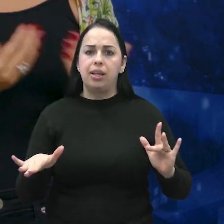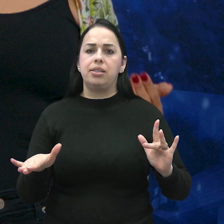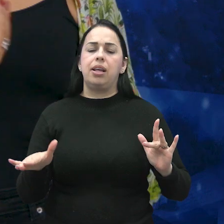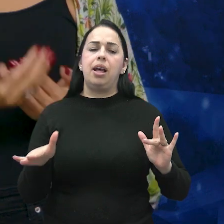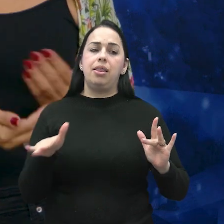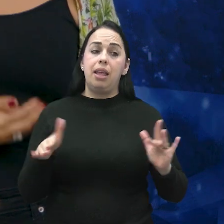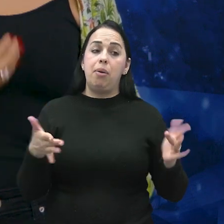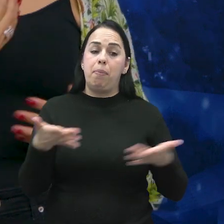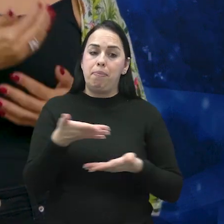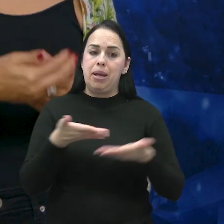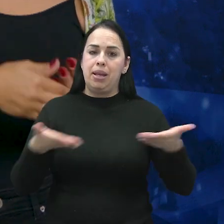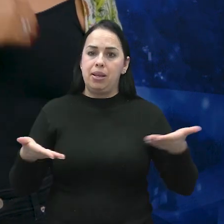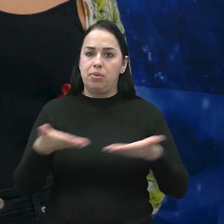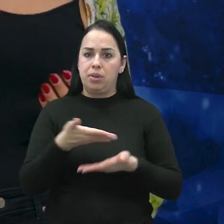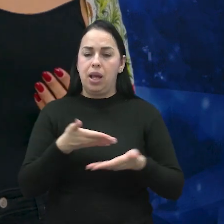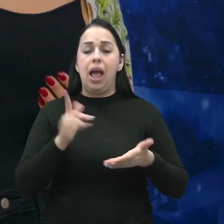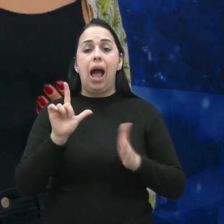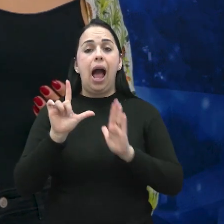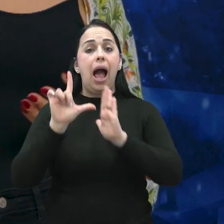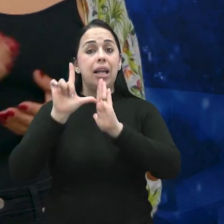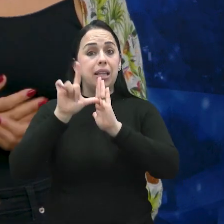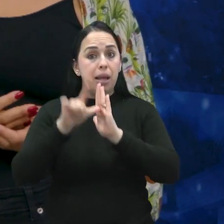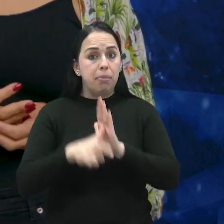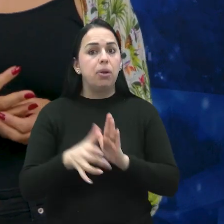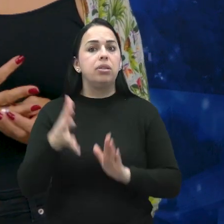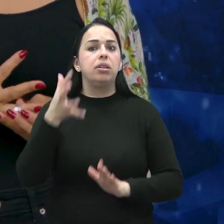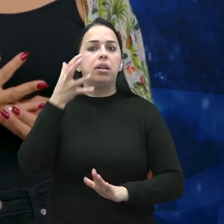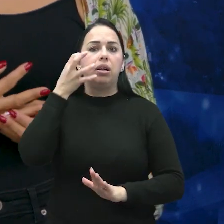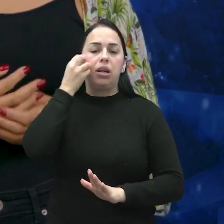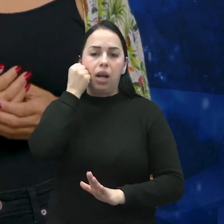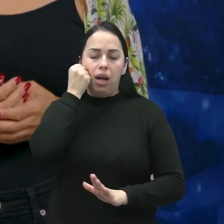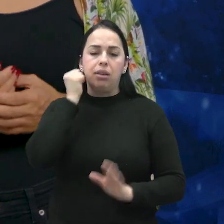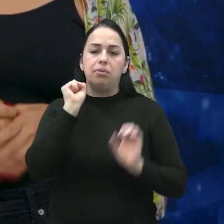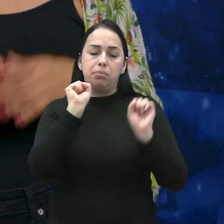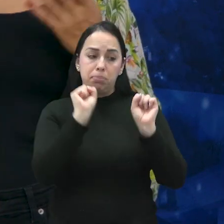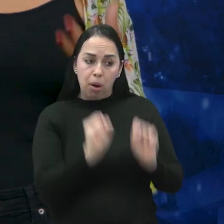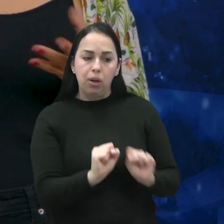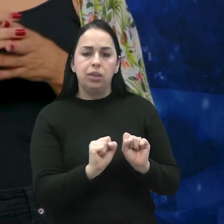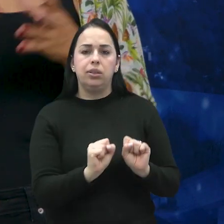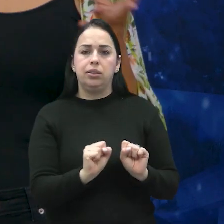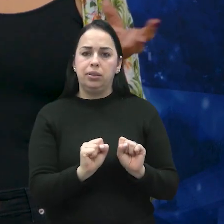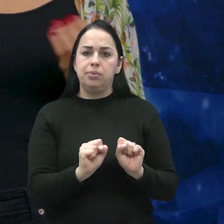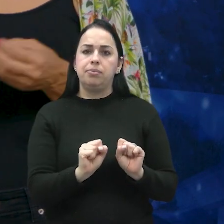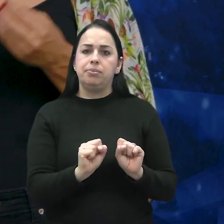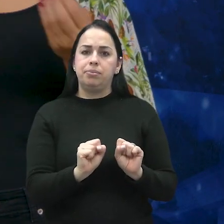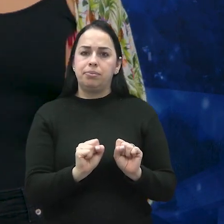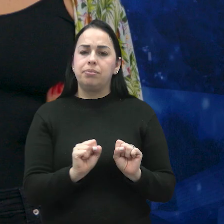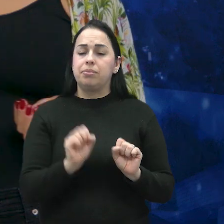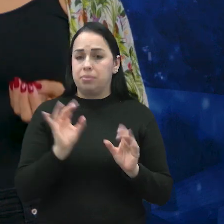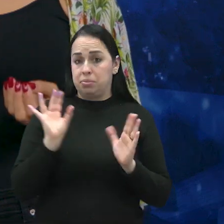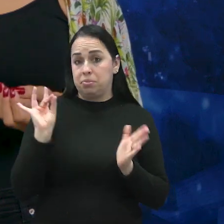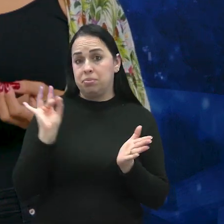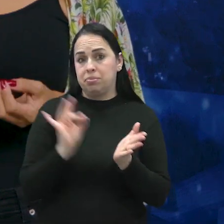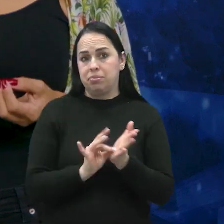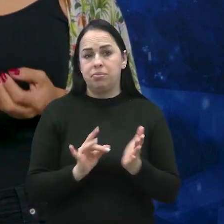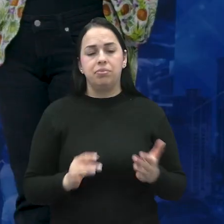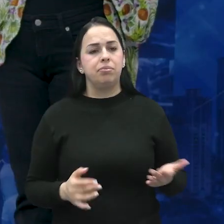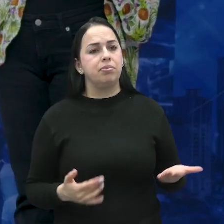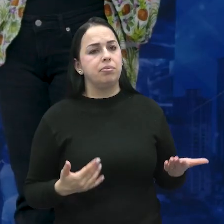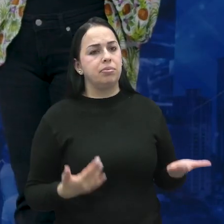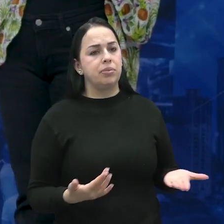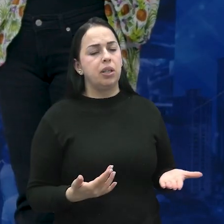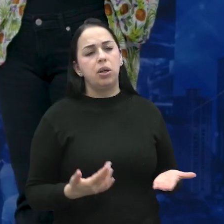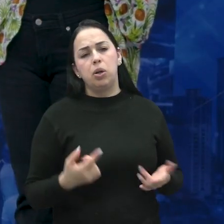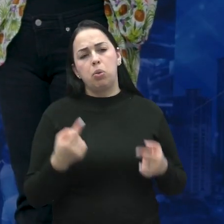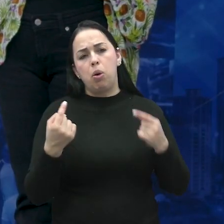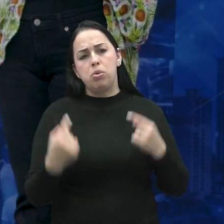período de convivência que é estabelecido e, posteriormente, é ofertada, então, a adoção de uma forma definitiva. E quais